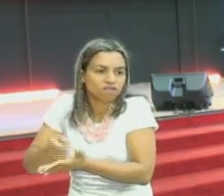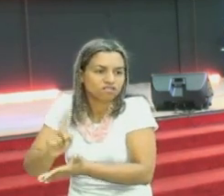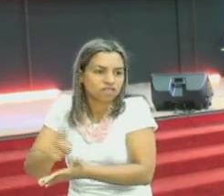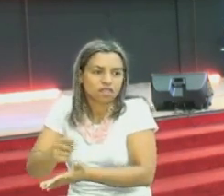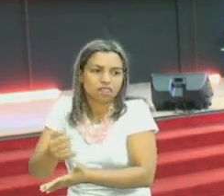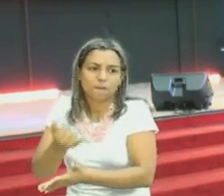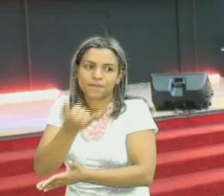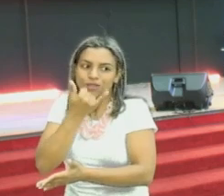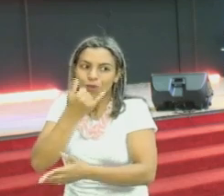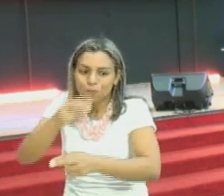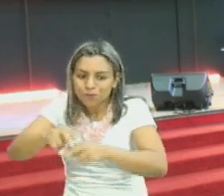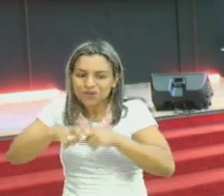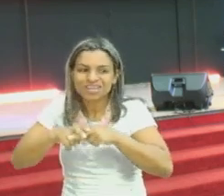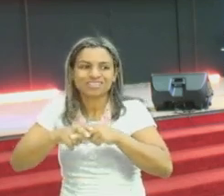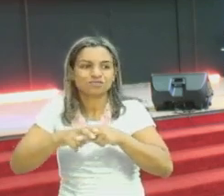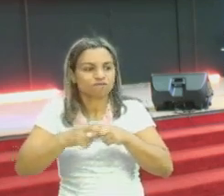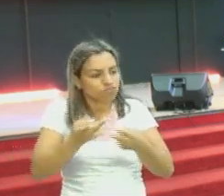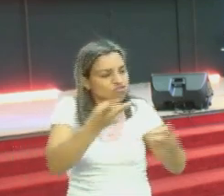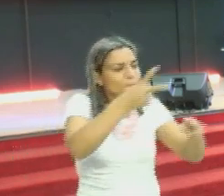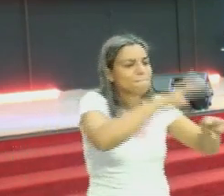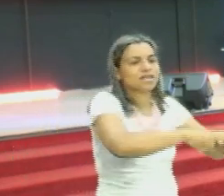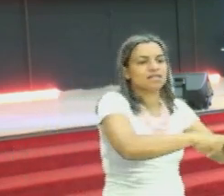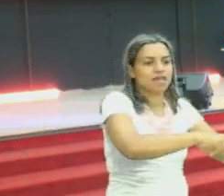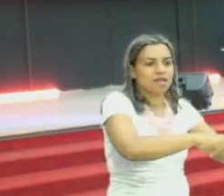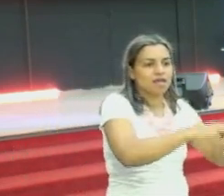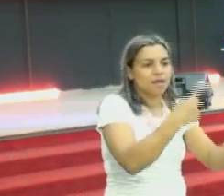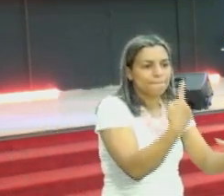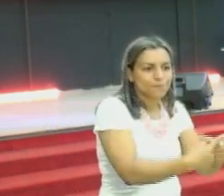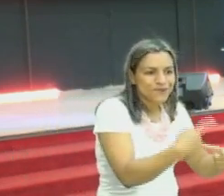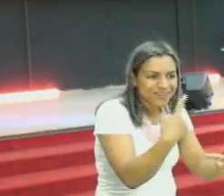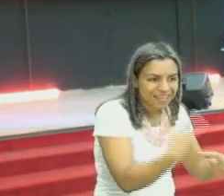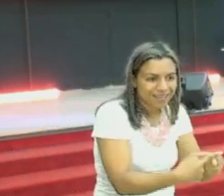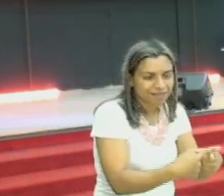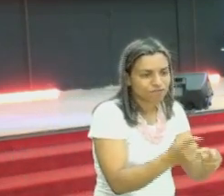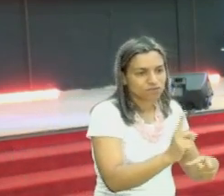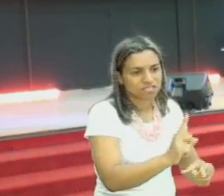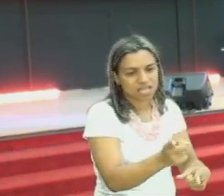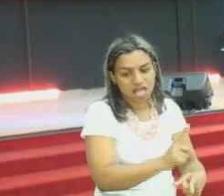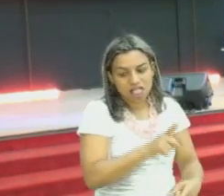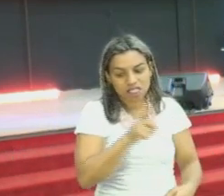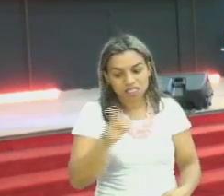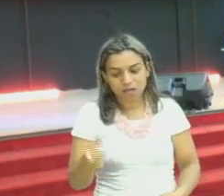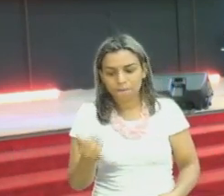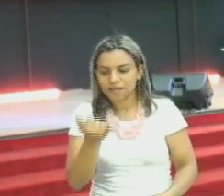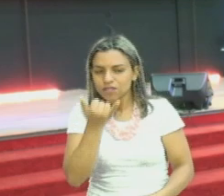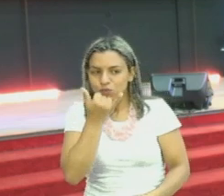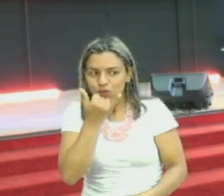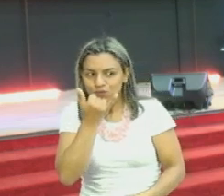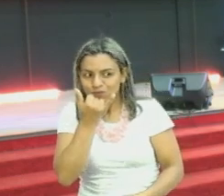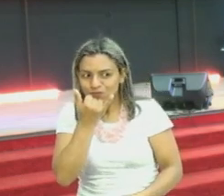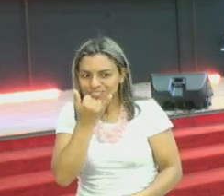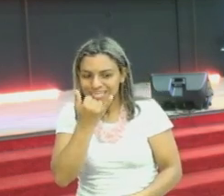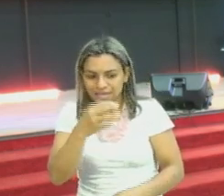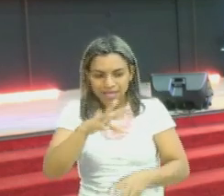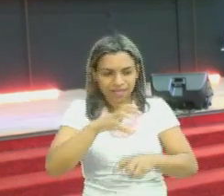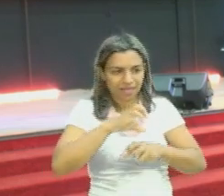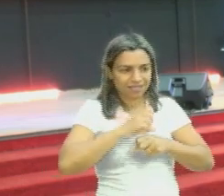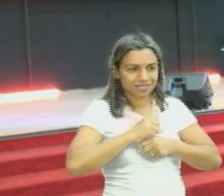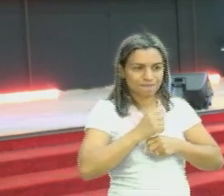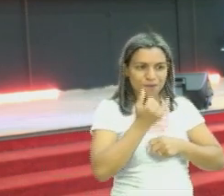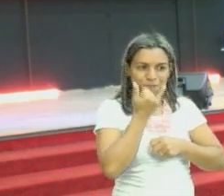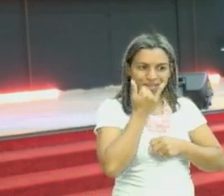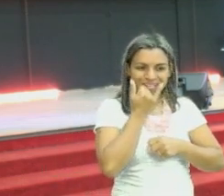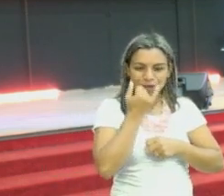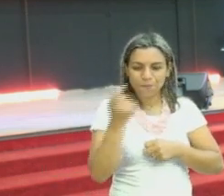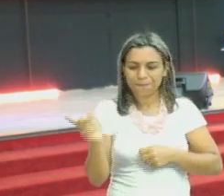eu vou te jogar na cadeia, porque você não perdoou. Você foi perdoado, mas